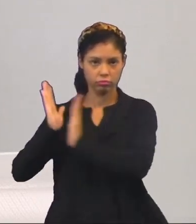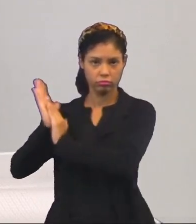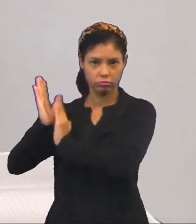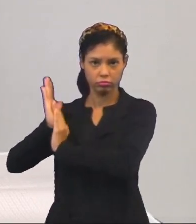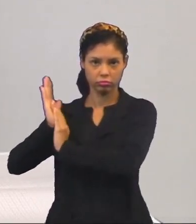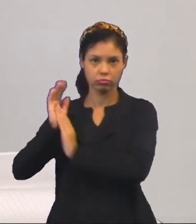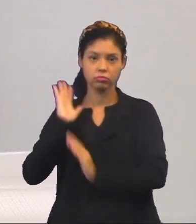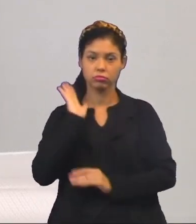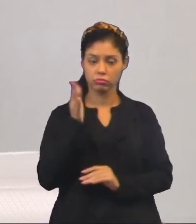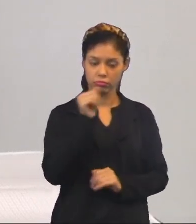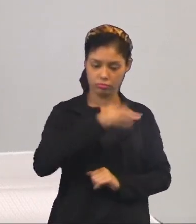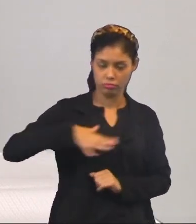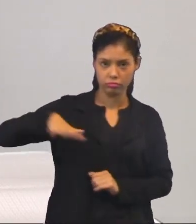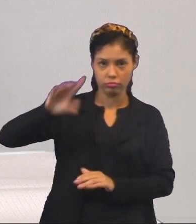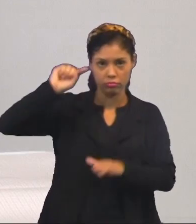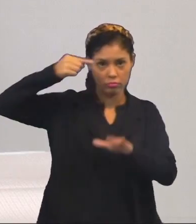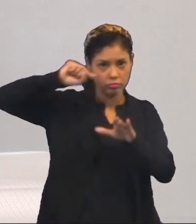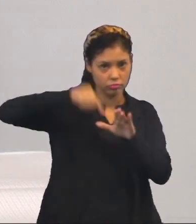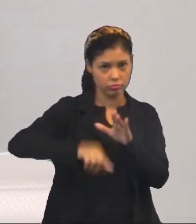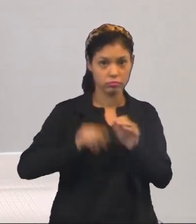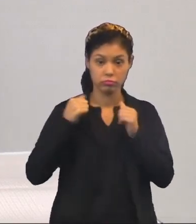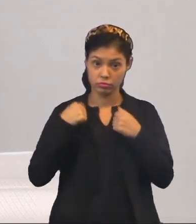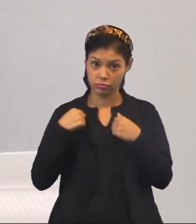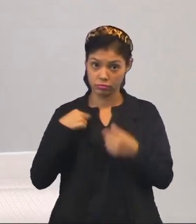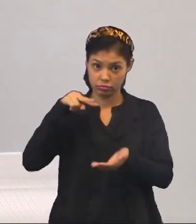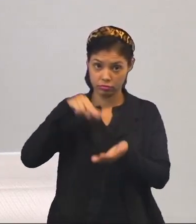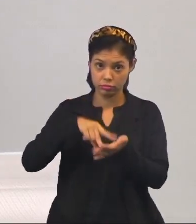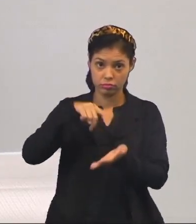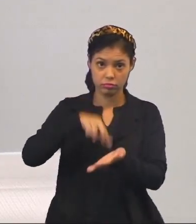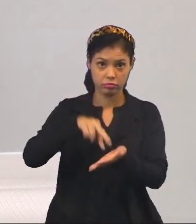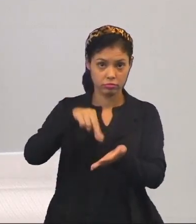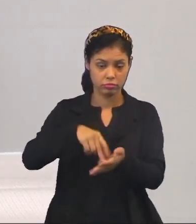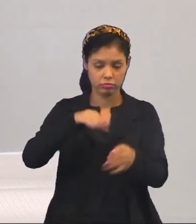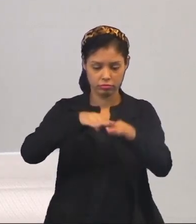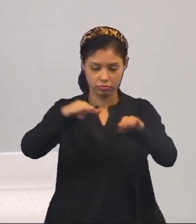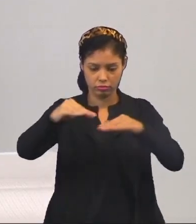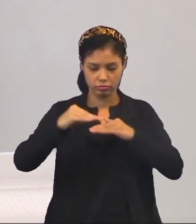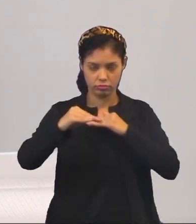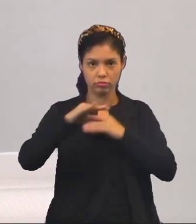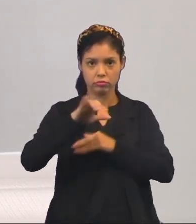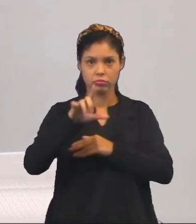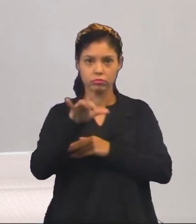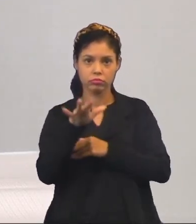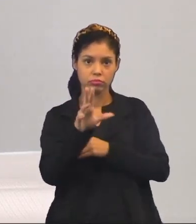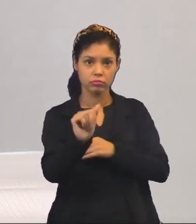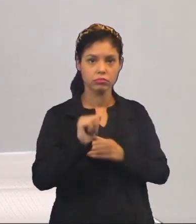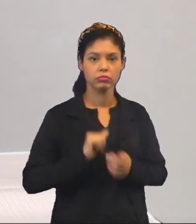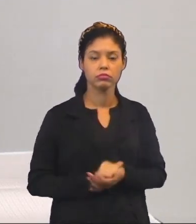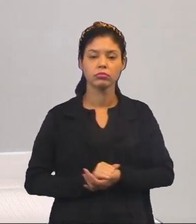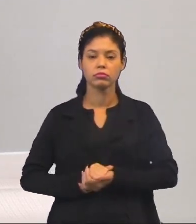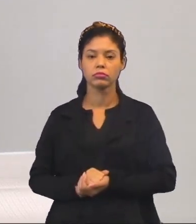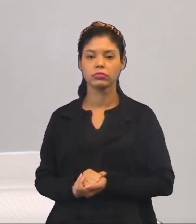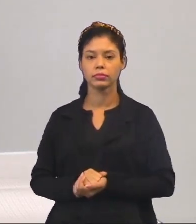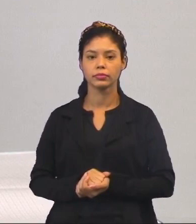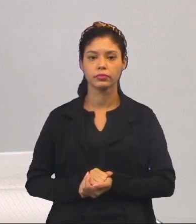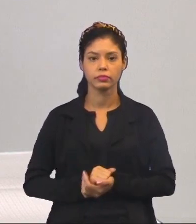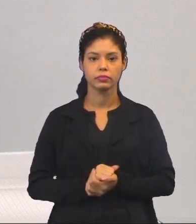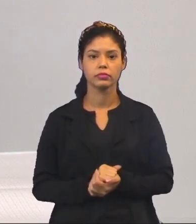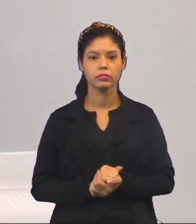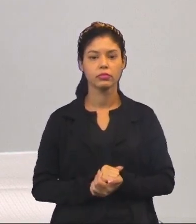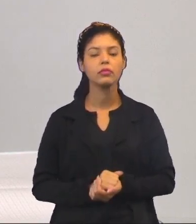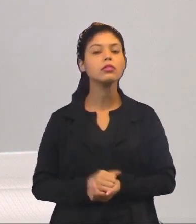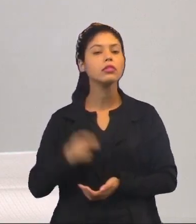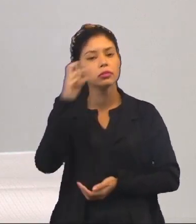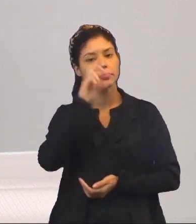E a área eu já vou medir a parte que eu piso, onde tá as lajotas. Certinho isso aí? Para a